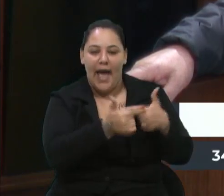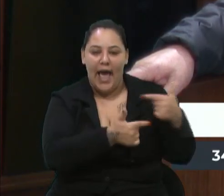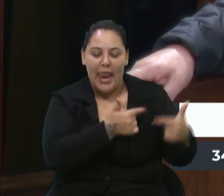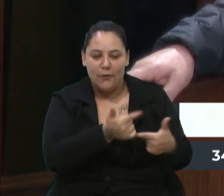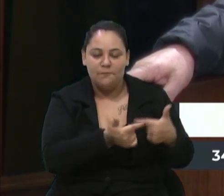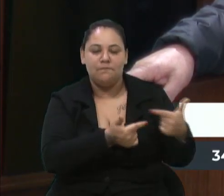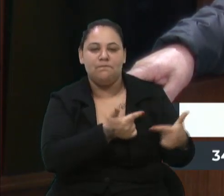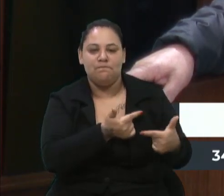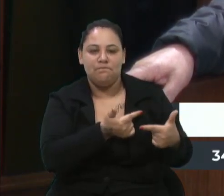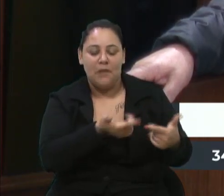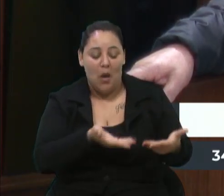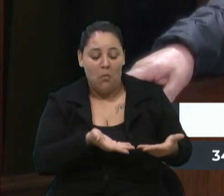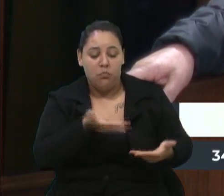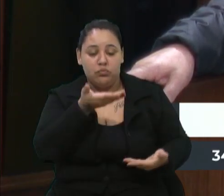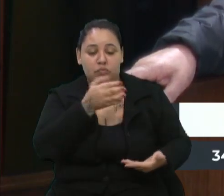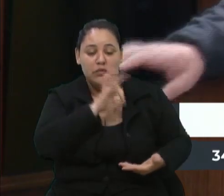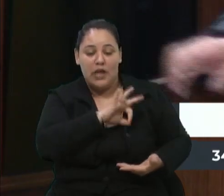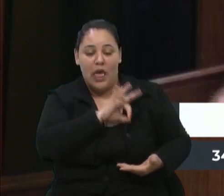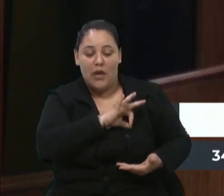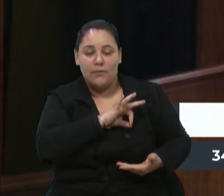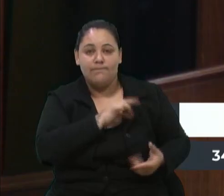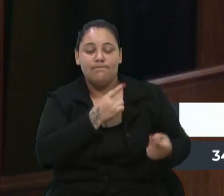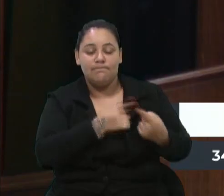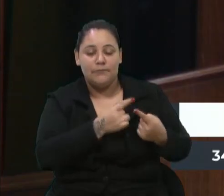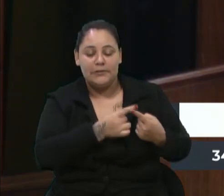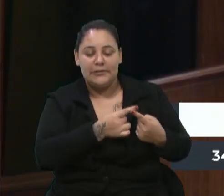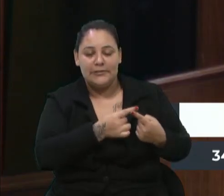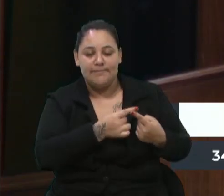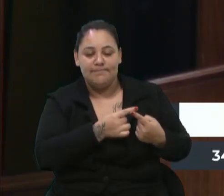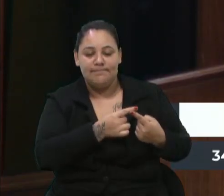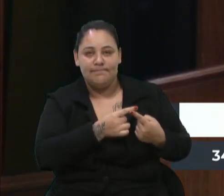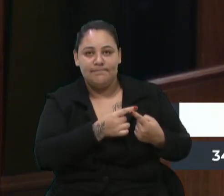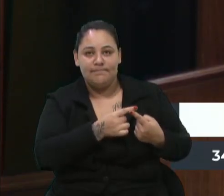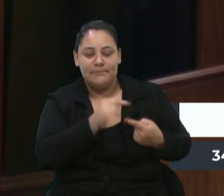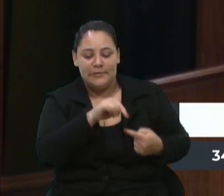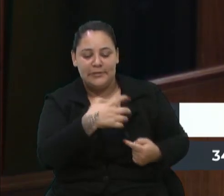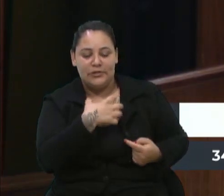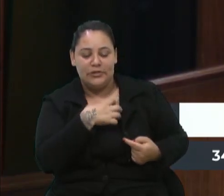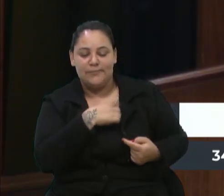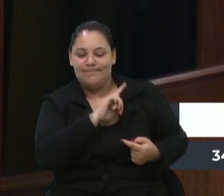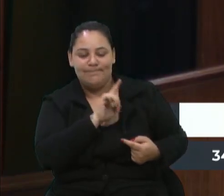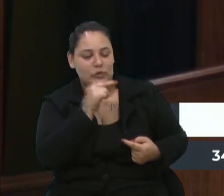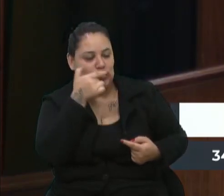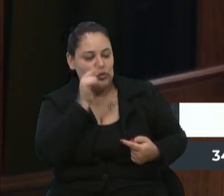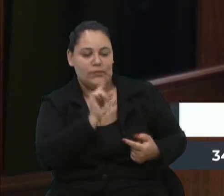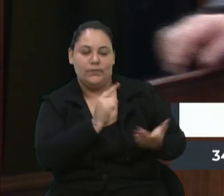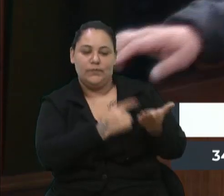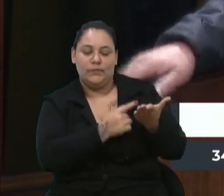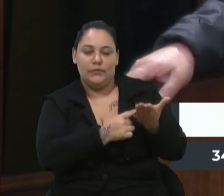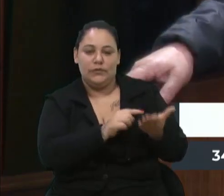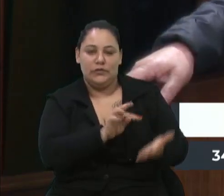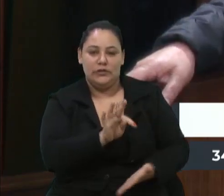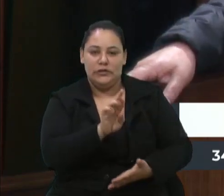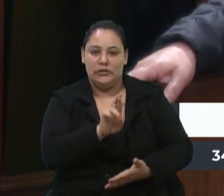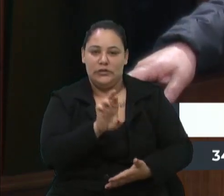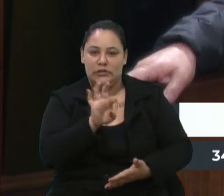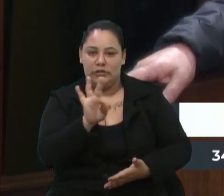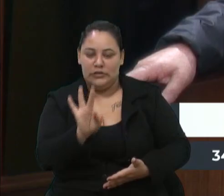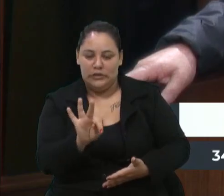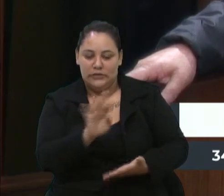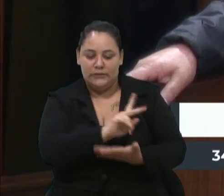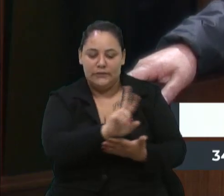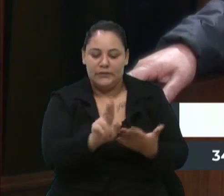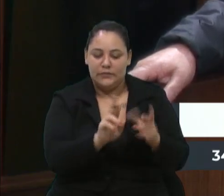belo dissídio, porque se não fosse dessa forma, não teria acordado, e o TRT, várias